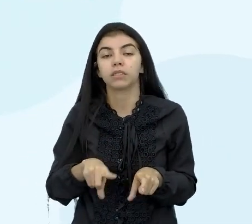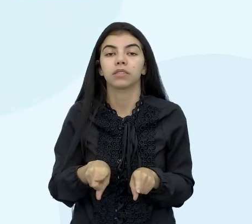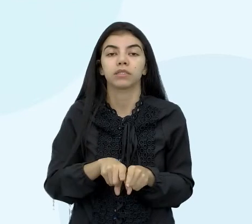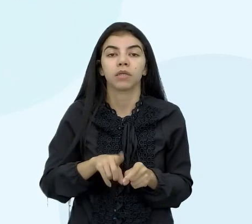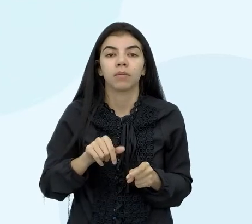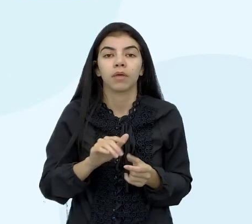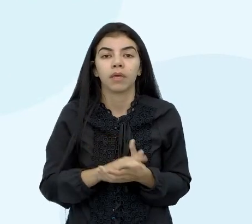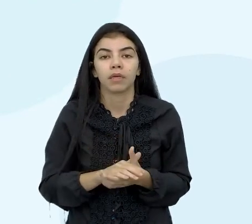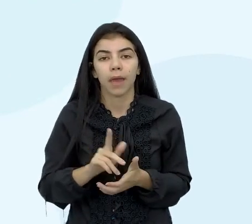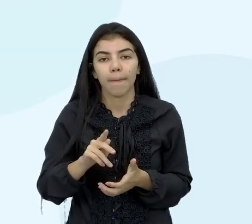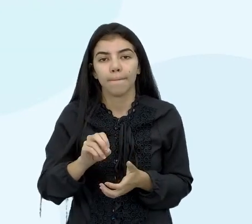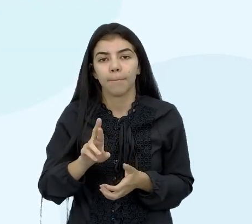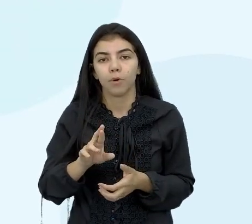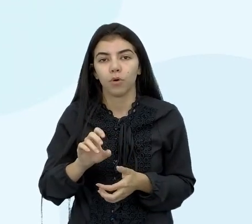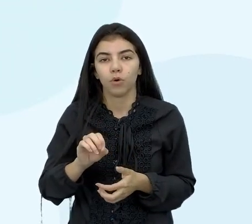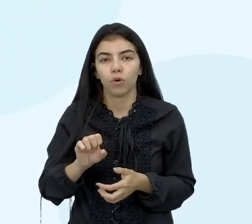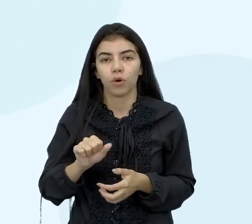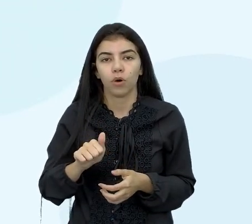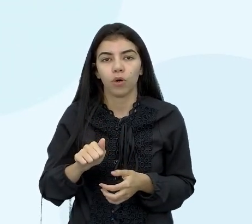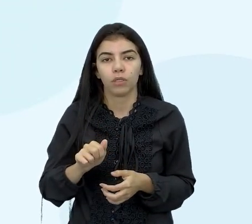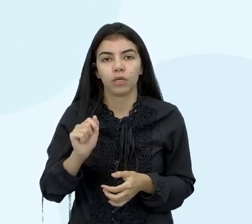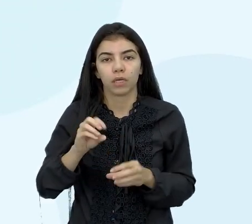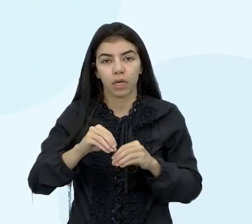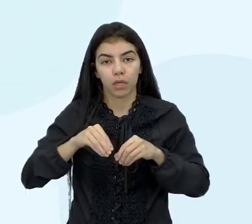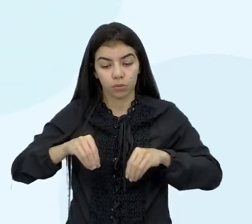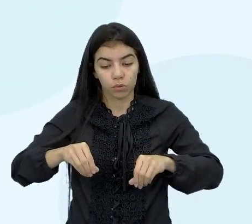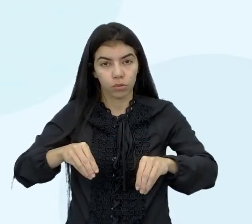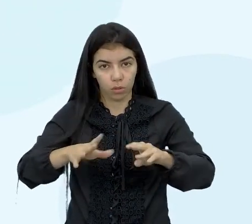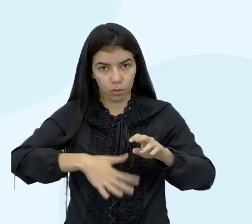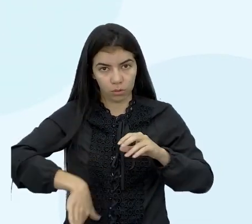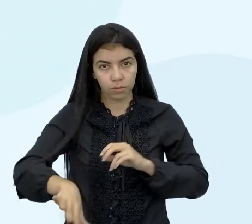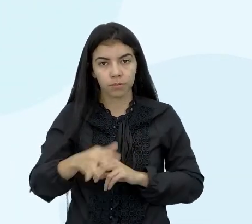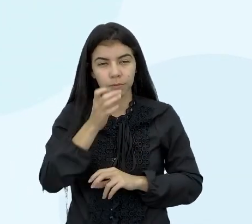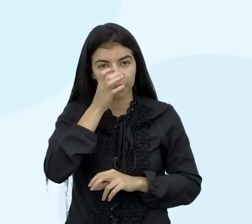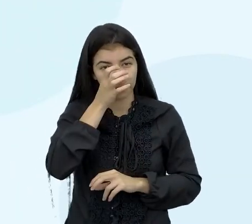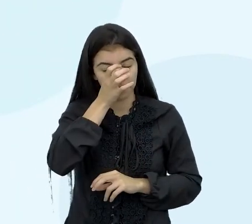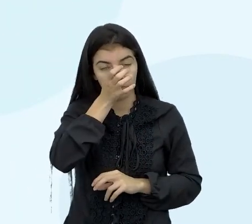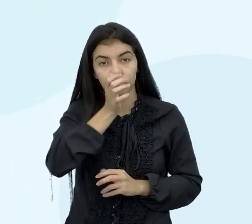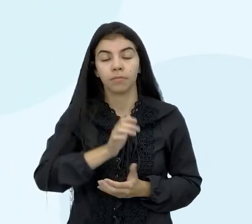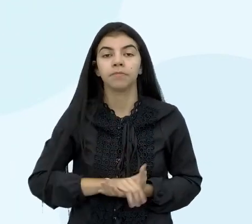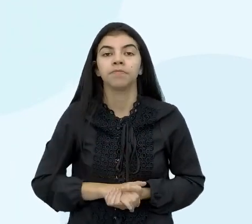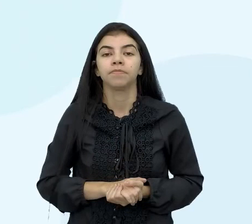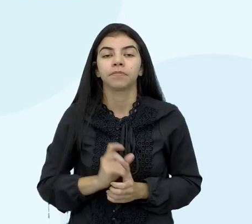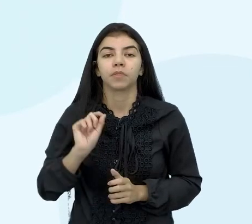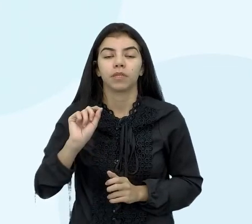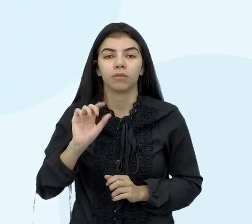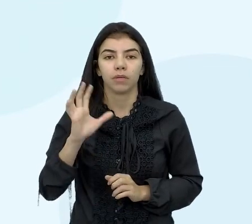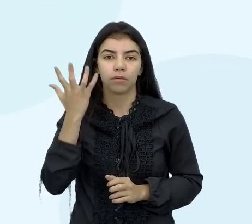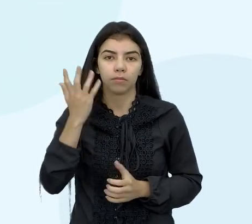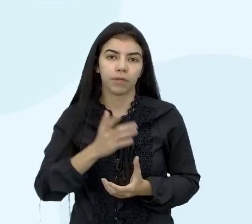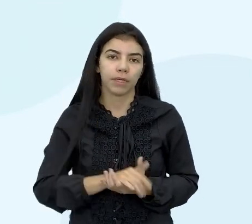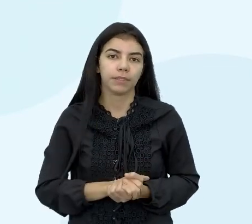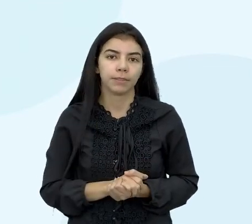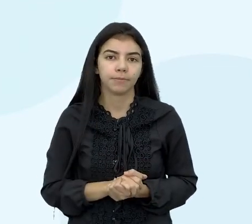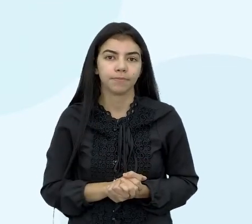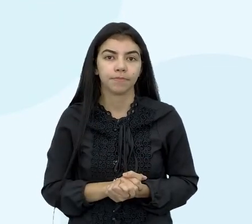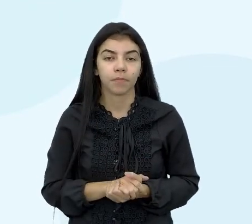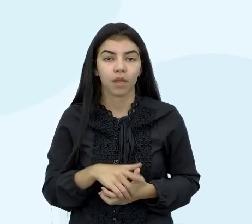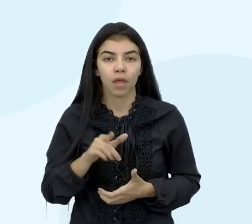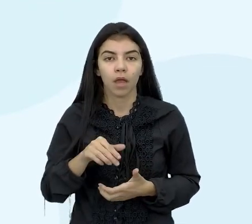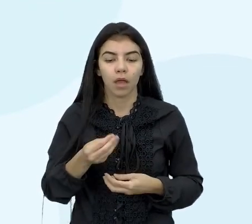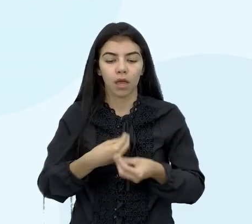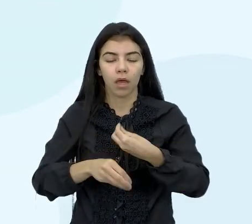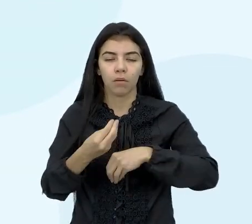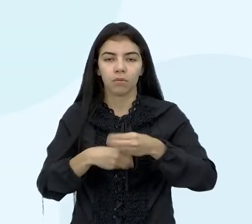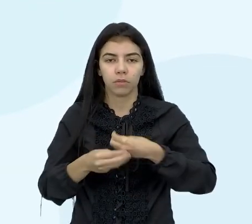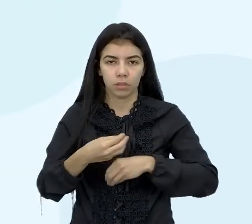parte porosa ali no solo, tá certo? Na qual ocorre justamente o fluxo de